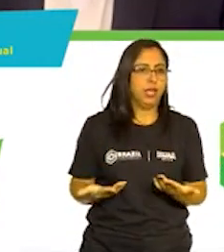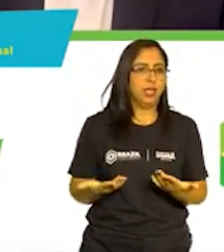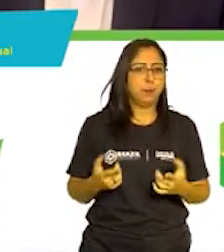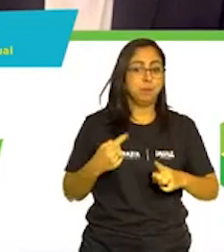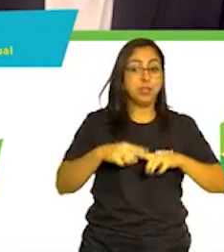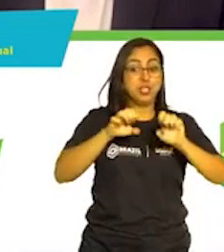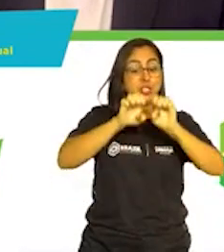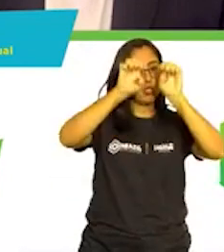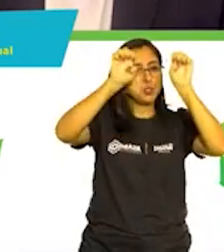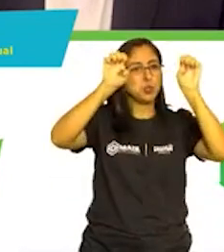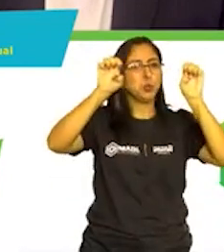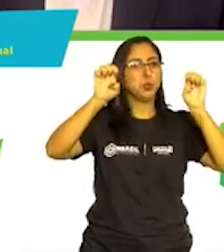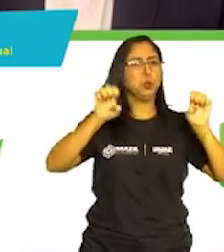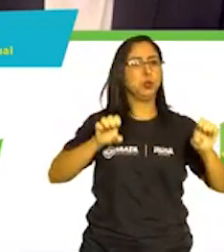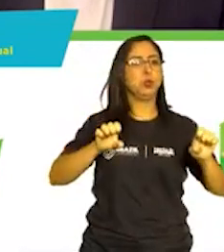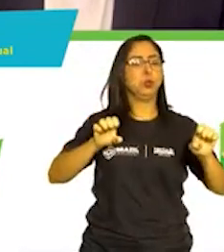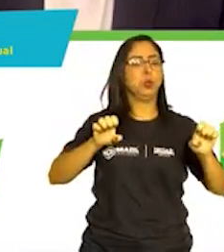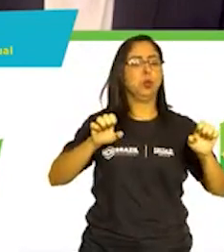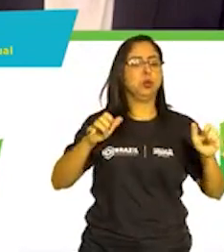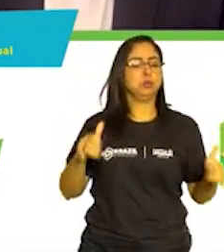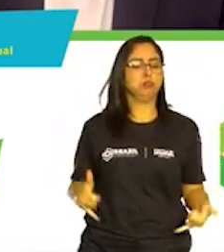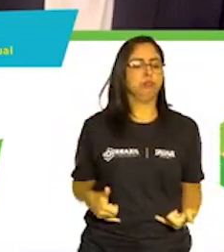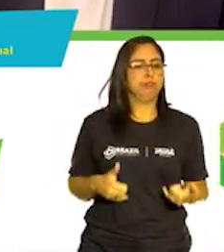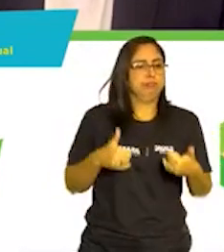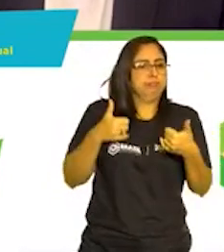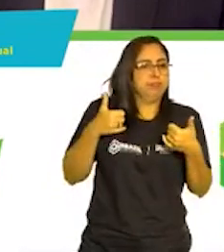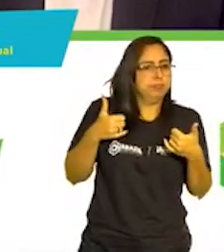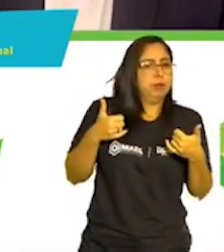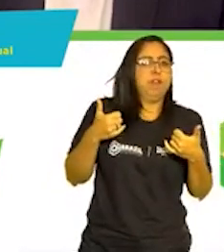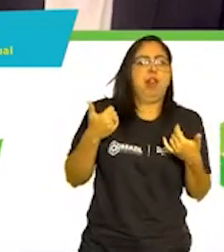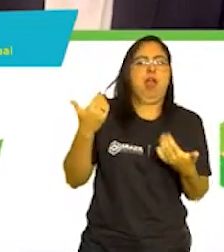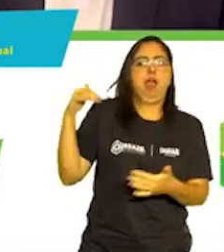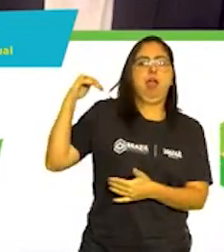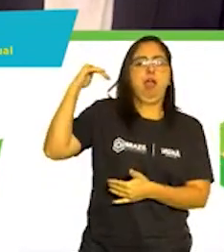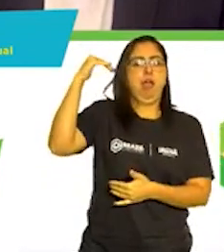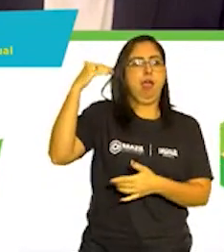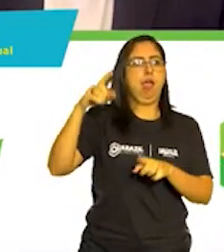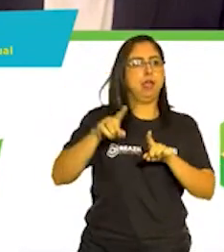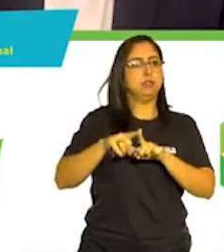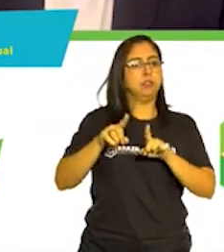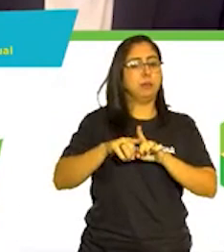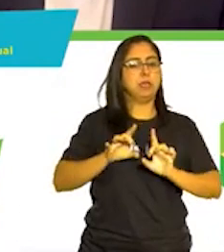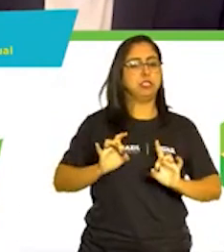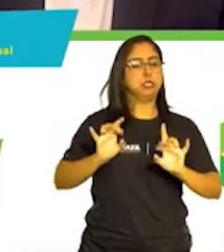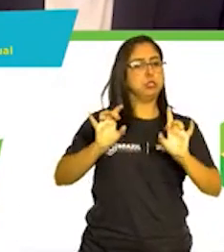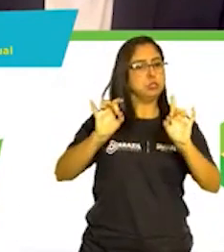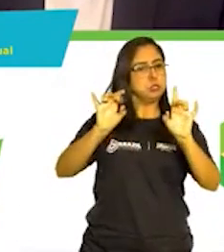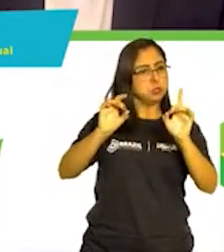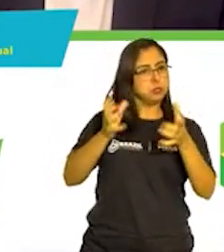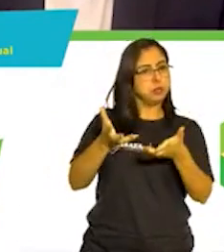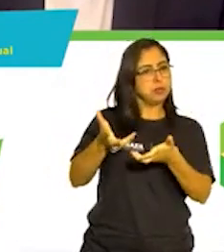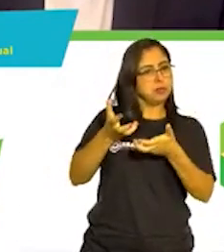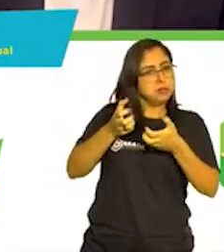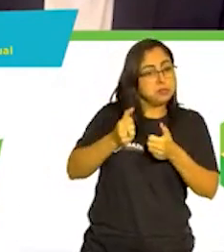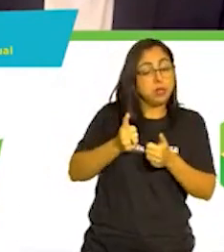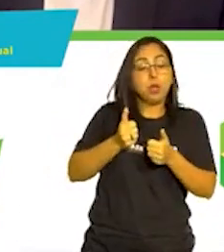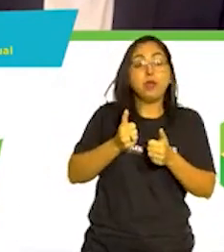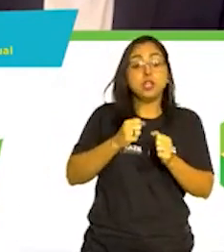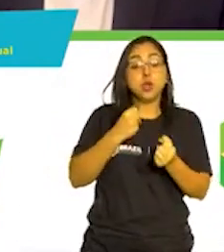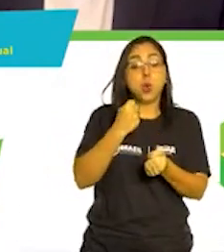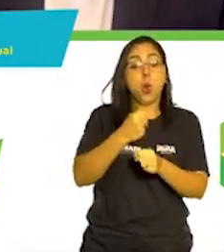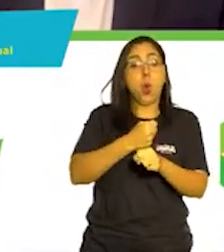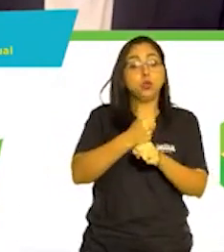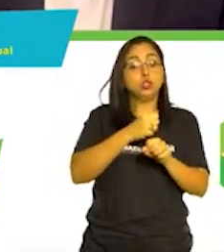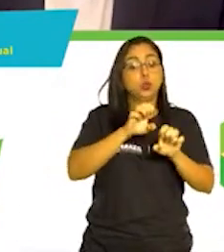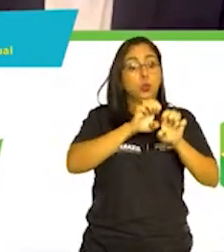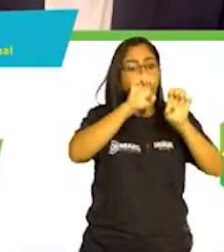de privilégios e de concessões e de benefícios, regimes especiais que são construídos, eles dizem muito